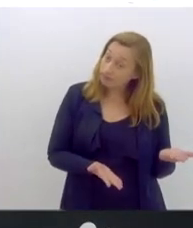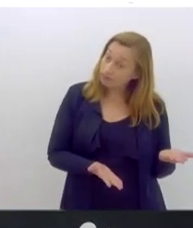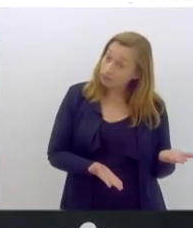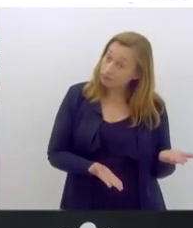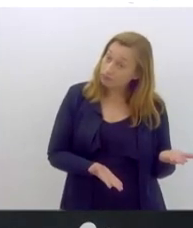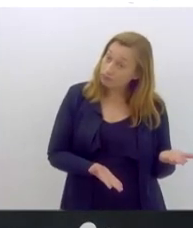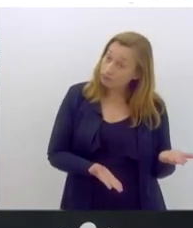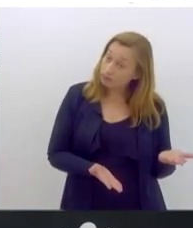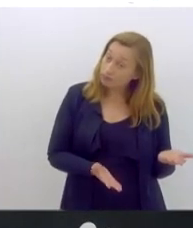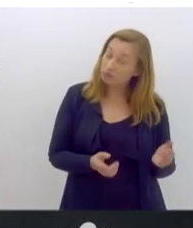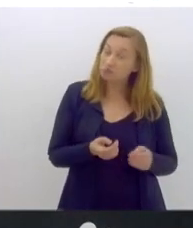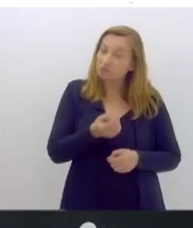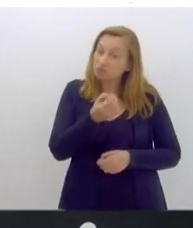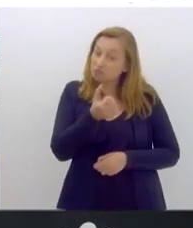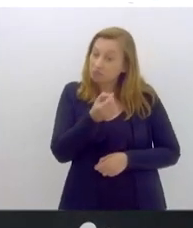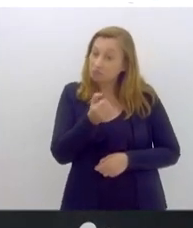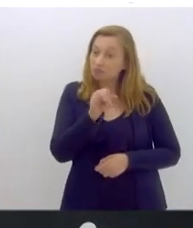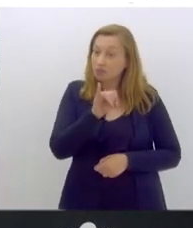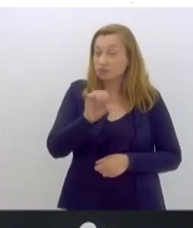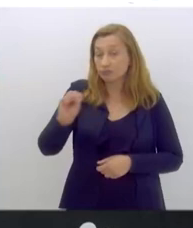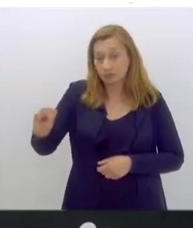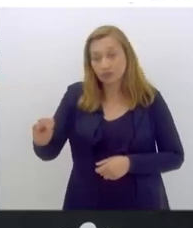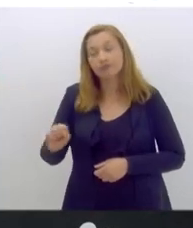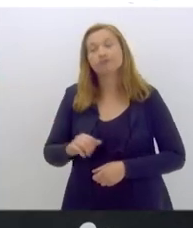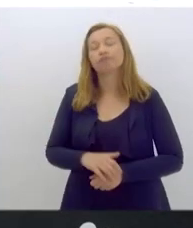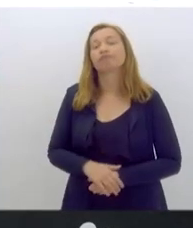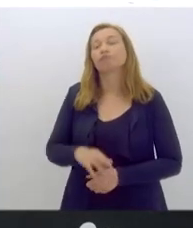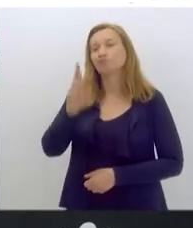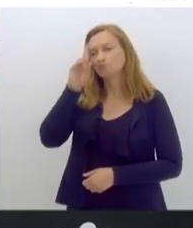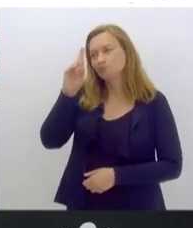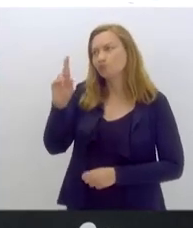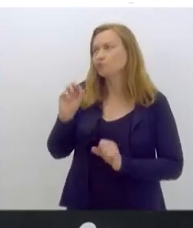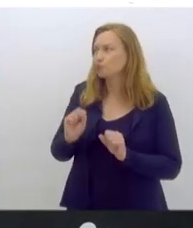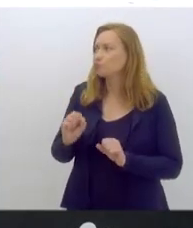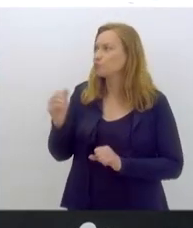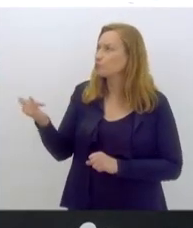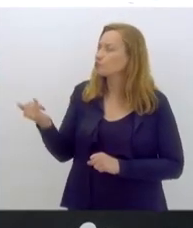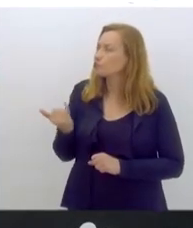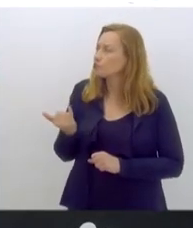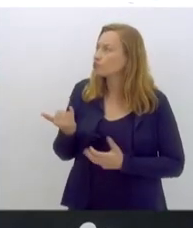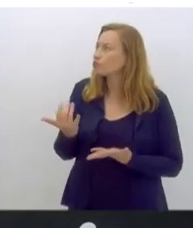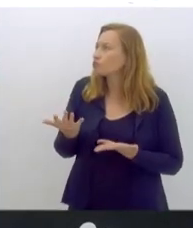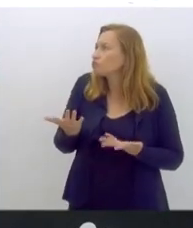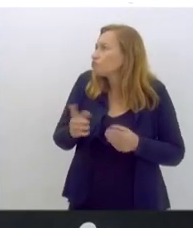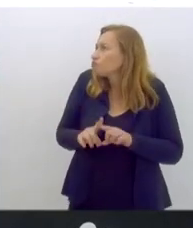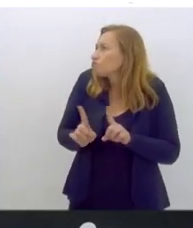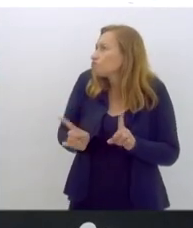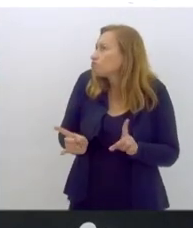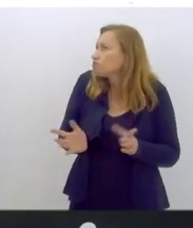de ICMS O senhor pode me dizer assim mas